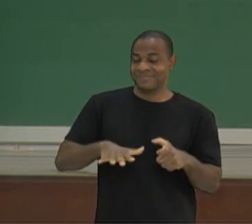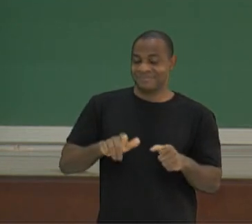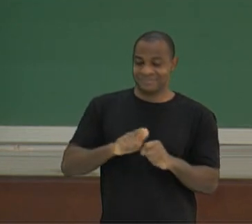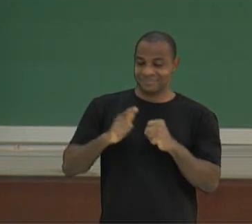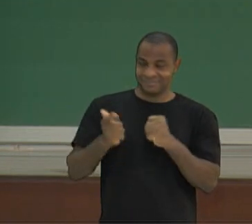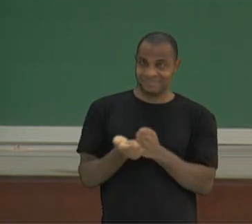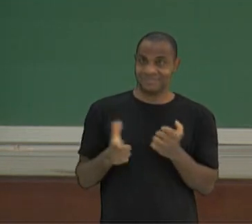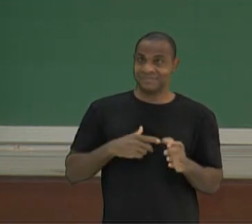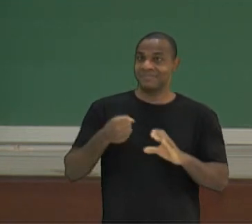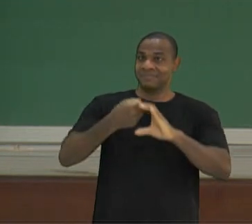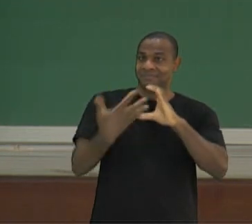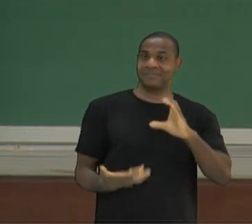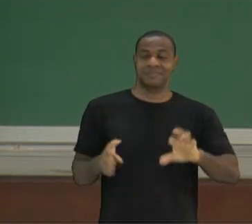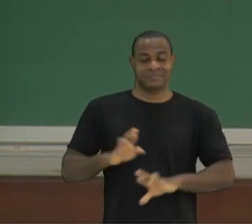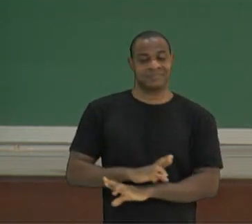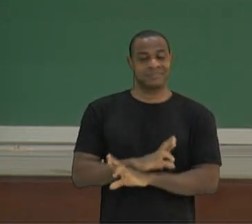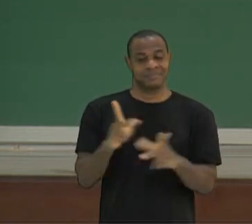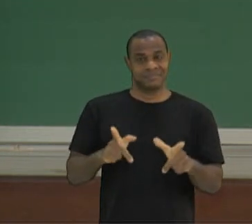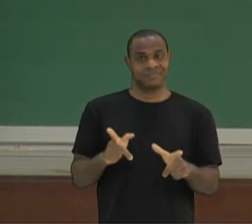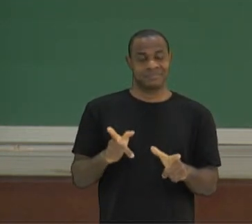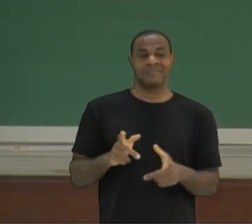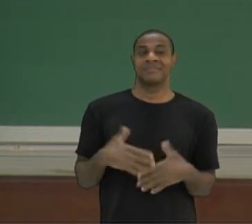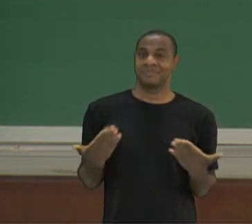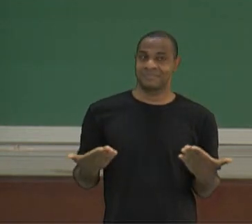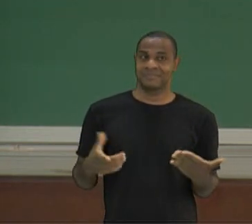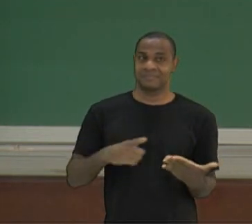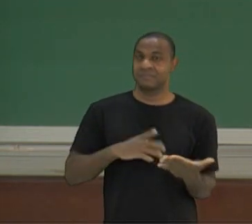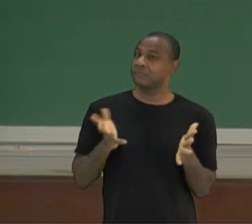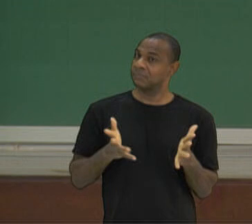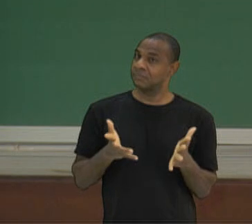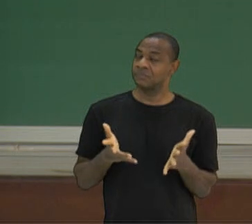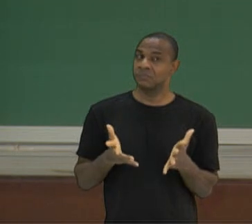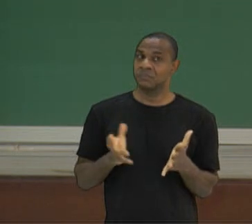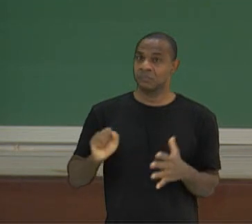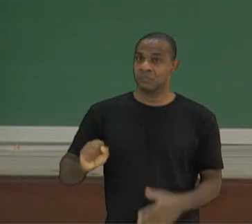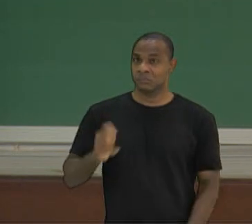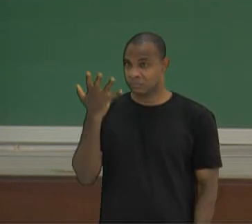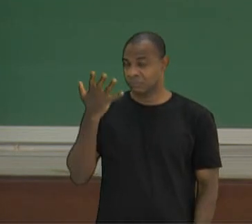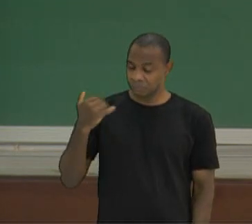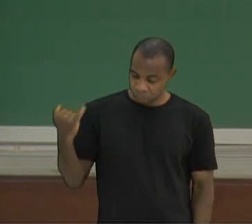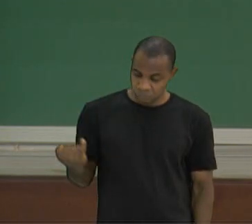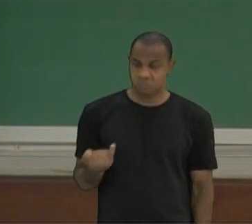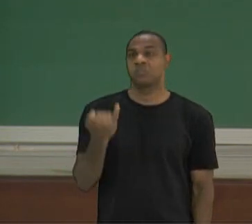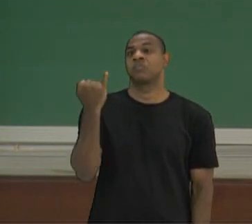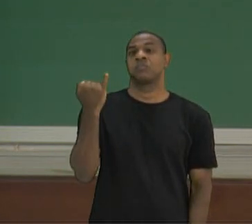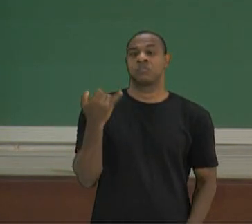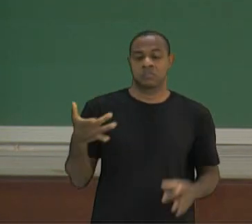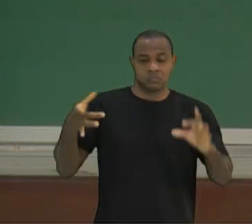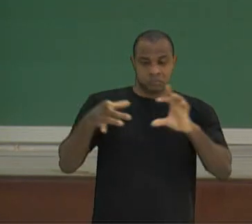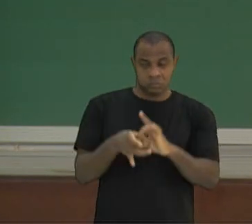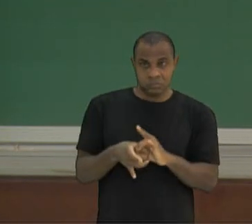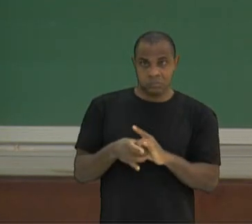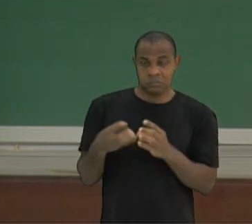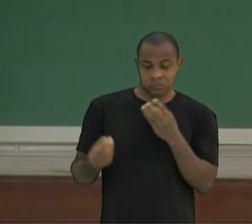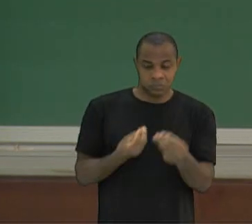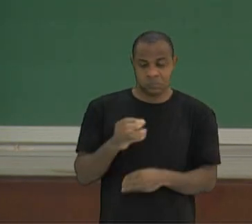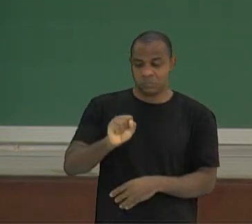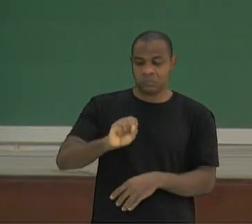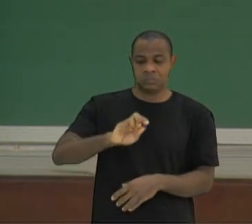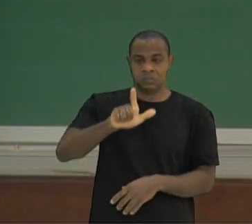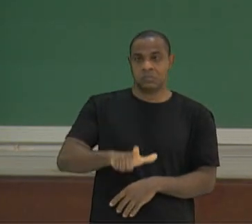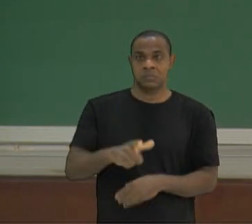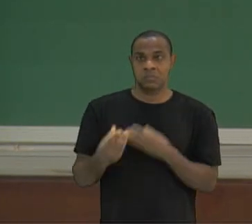ali características diferentes em relação a isso, e esse é um fator bem importante ali, é relacionado à forma como a região sul